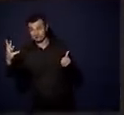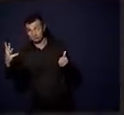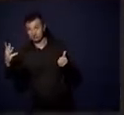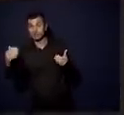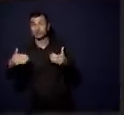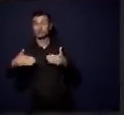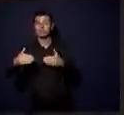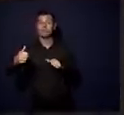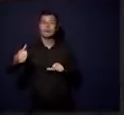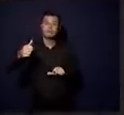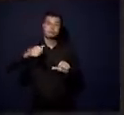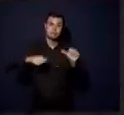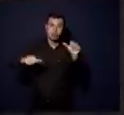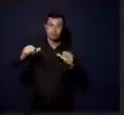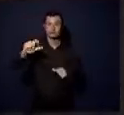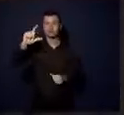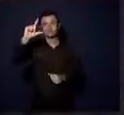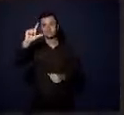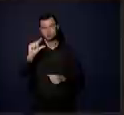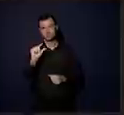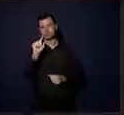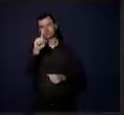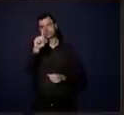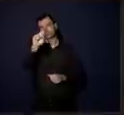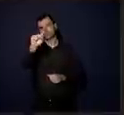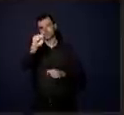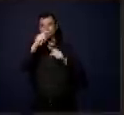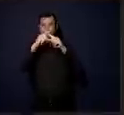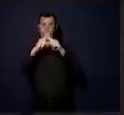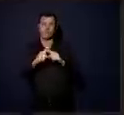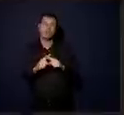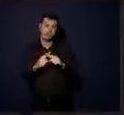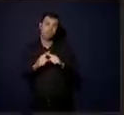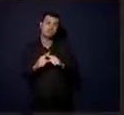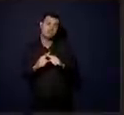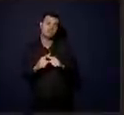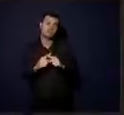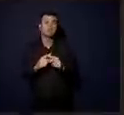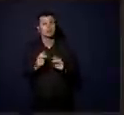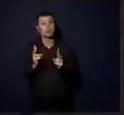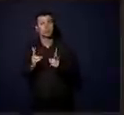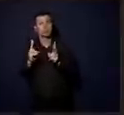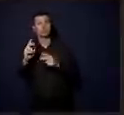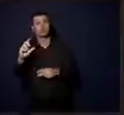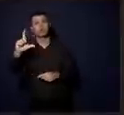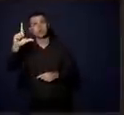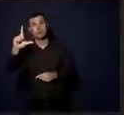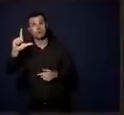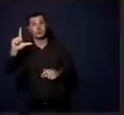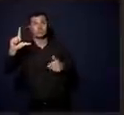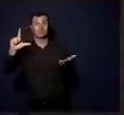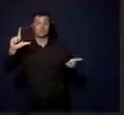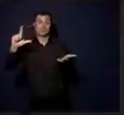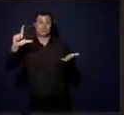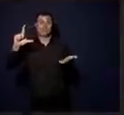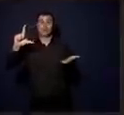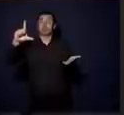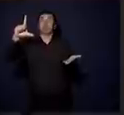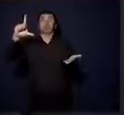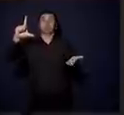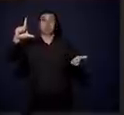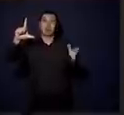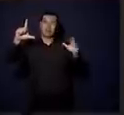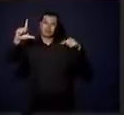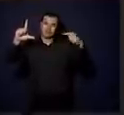proporção passa a ser de 18 vezes ainda é grande mas é muito muito menor do que aquela que nós temos hoje Então na verdade